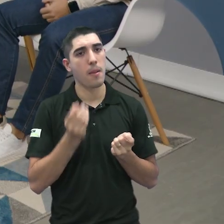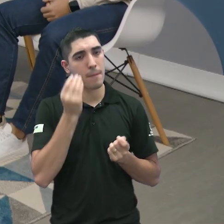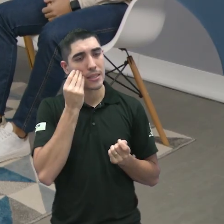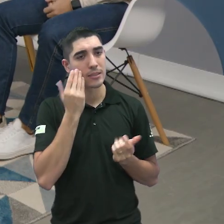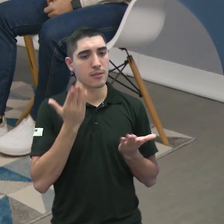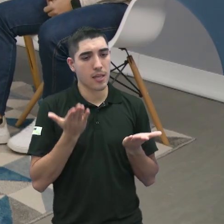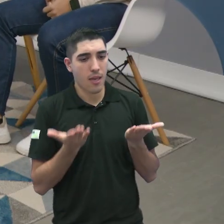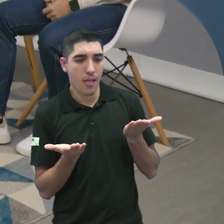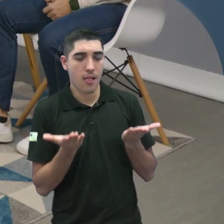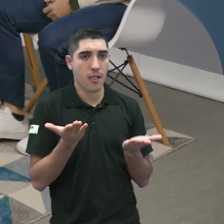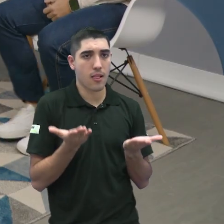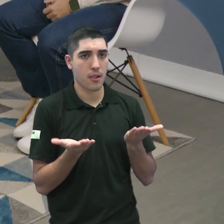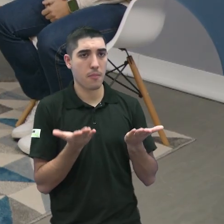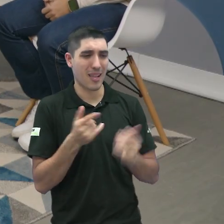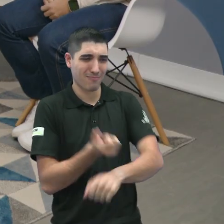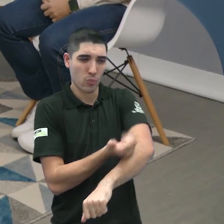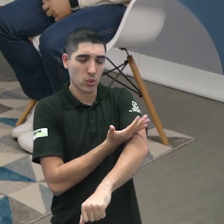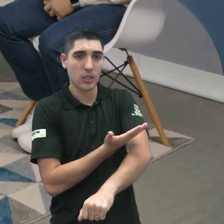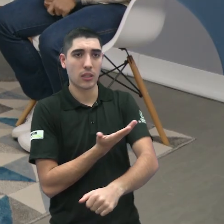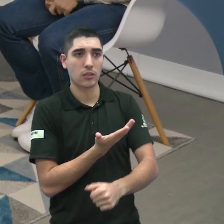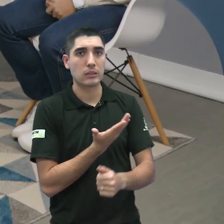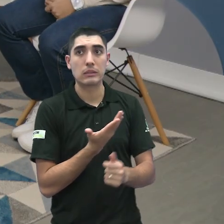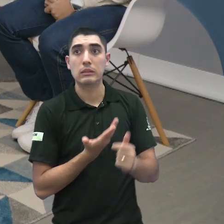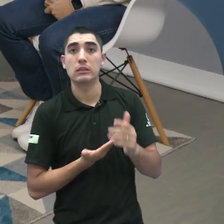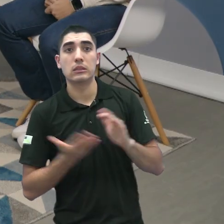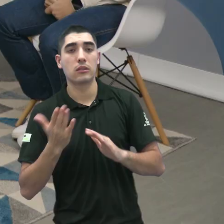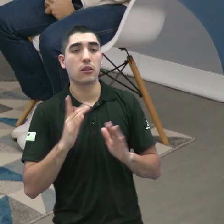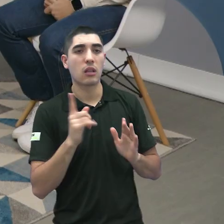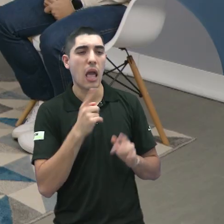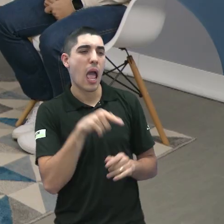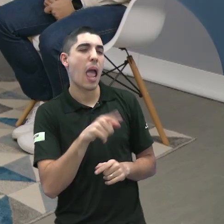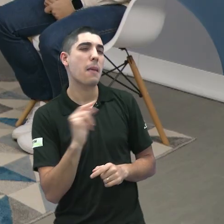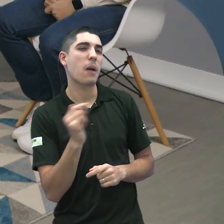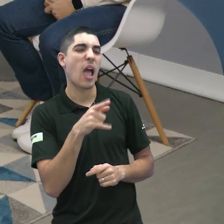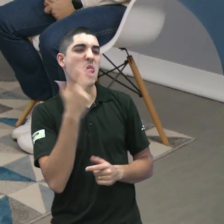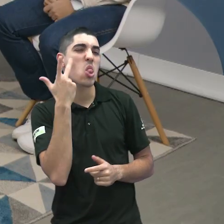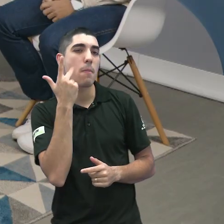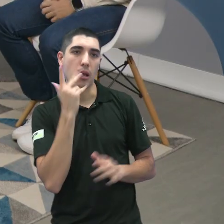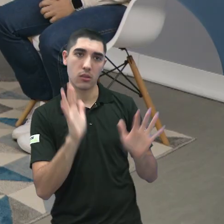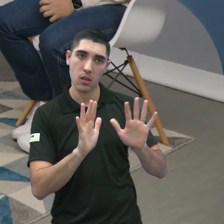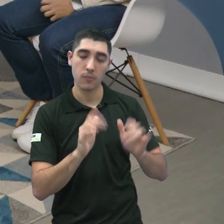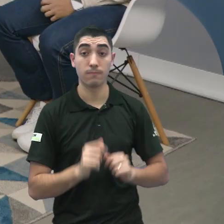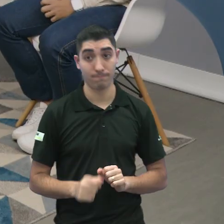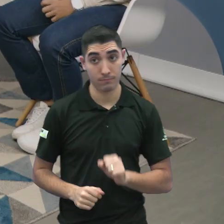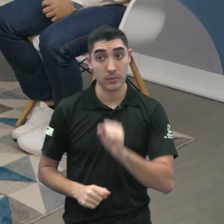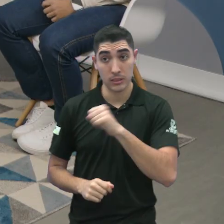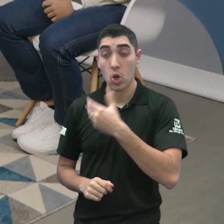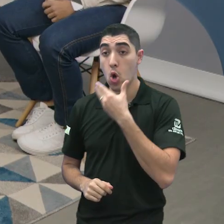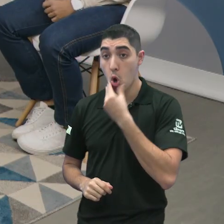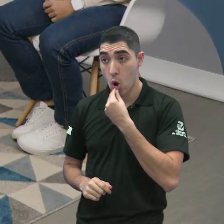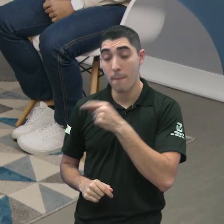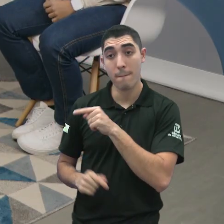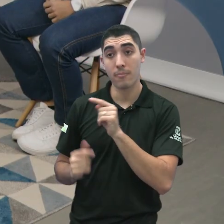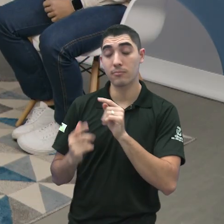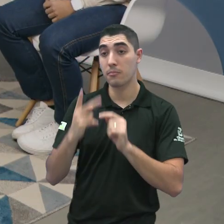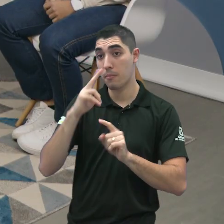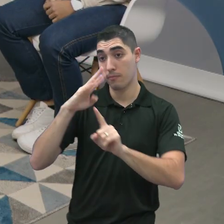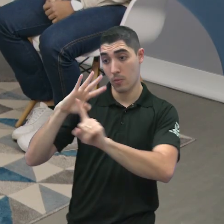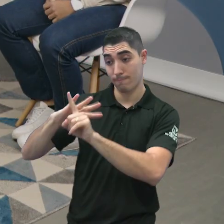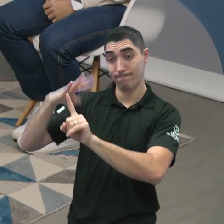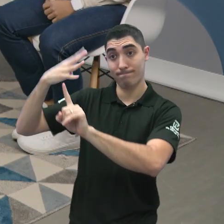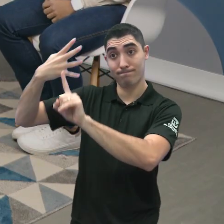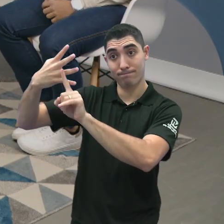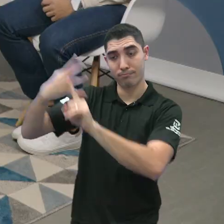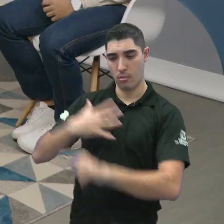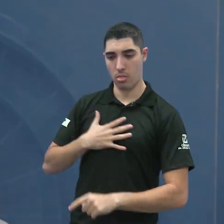aquela emoção de alguma forma, Sim, né? Não tem para onde fugir, é importante normalizar isso. Sim, os homens eles cometem 4 vezes